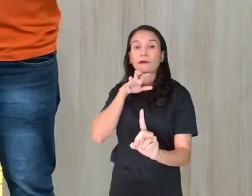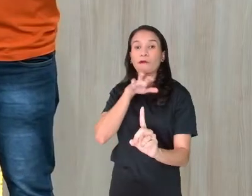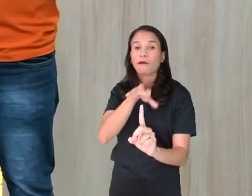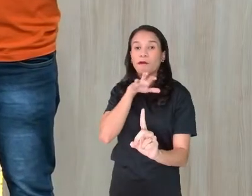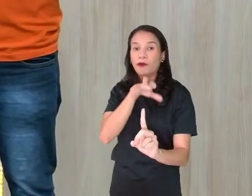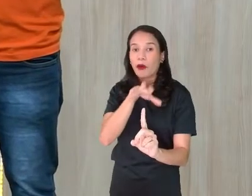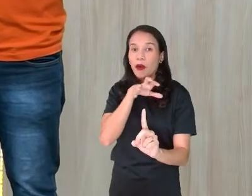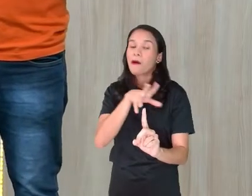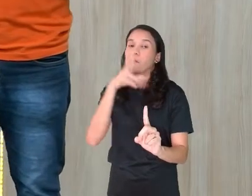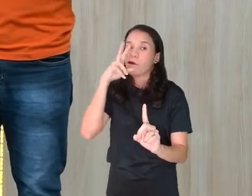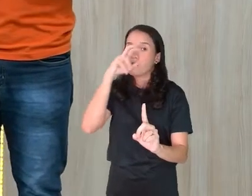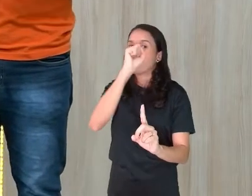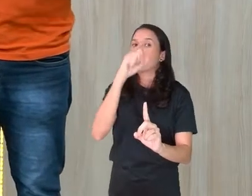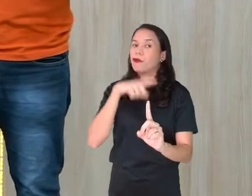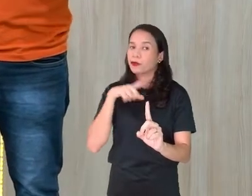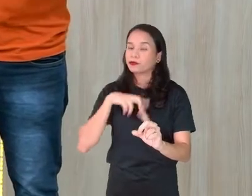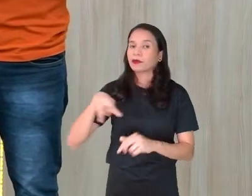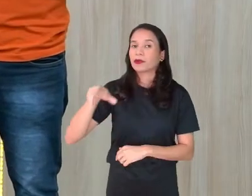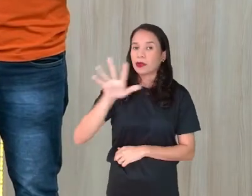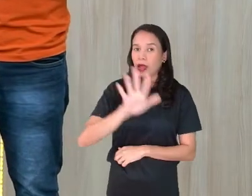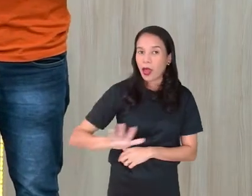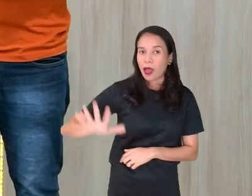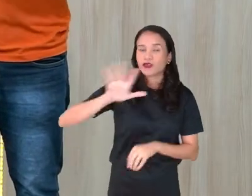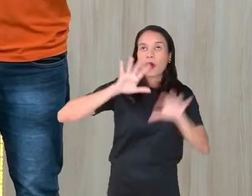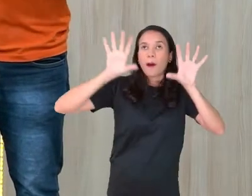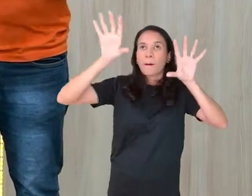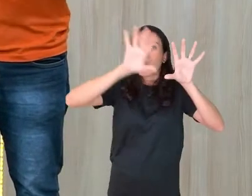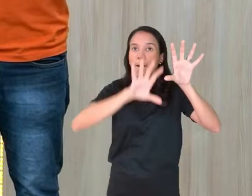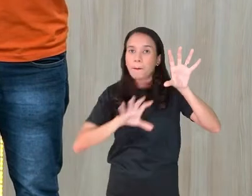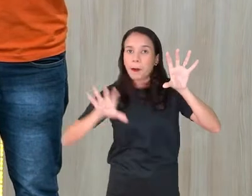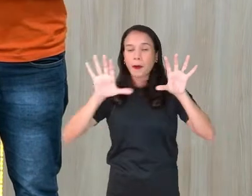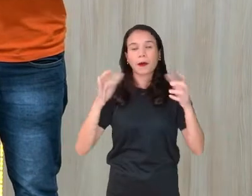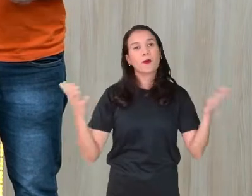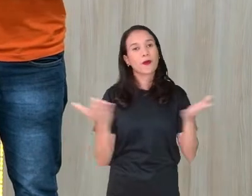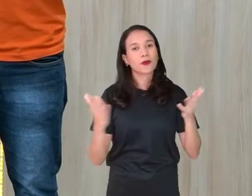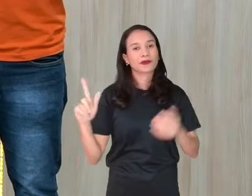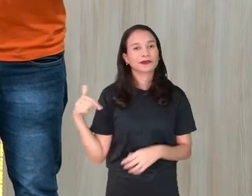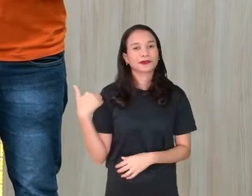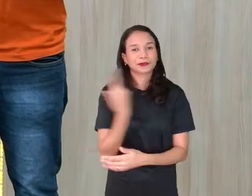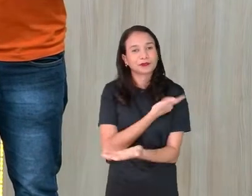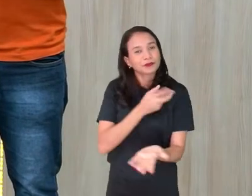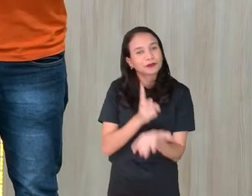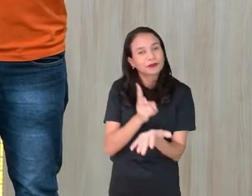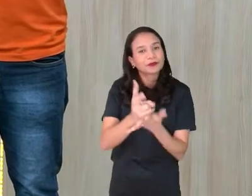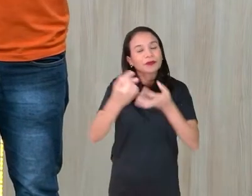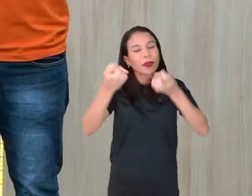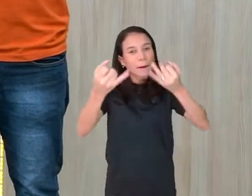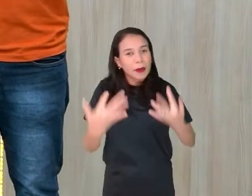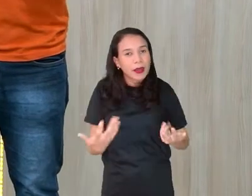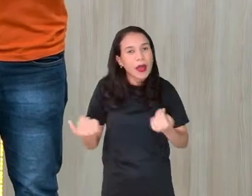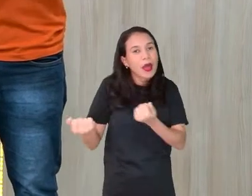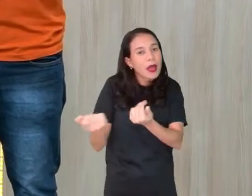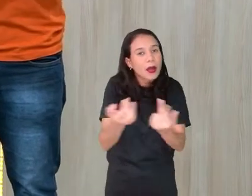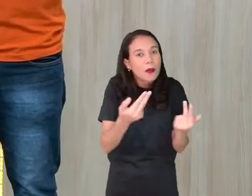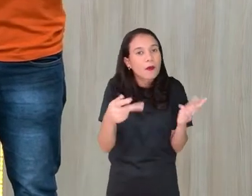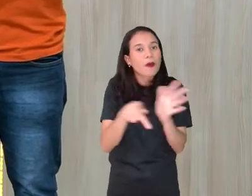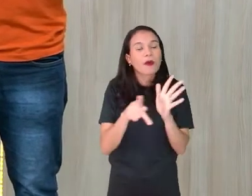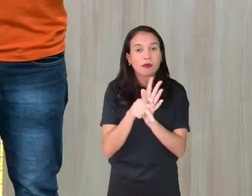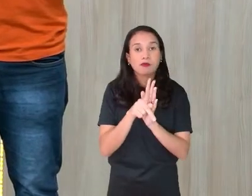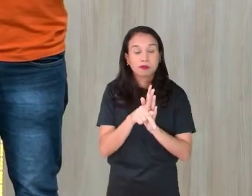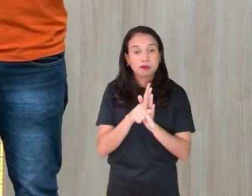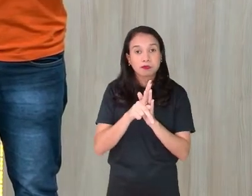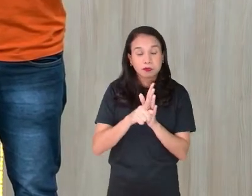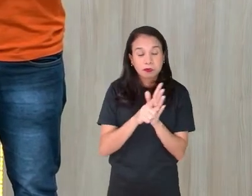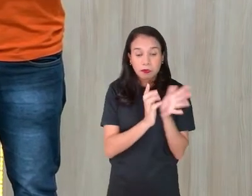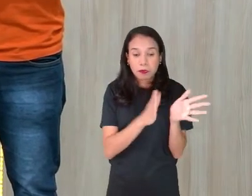impactos, né, que essa região vai sofrer. Hoje continuaremos abordando nessa mesma escala,